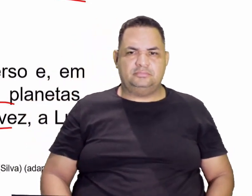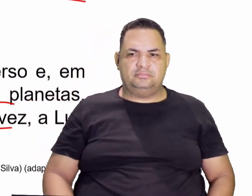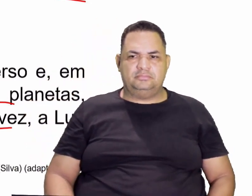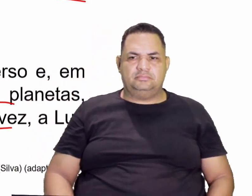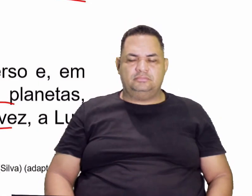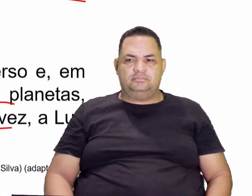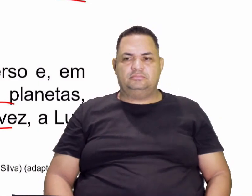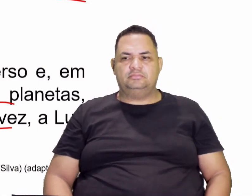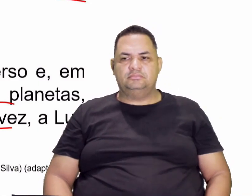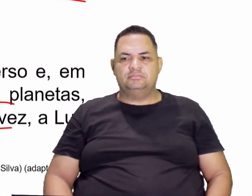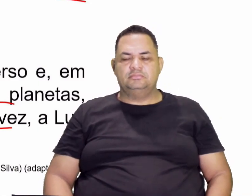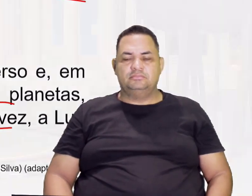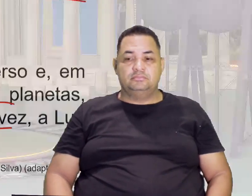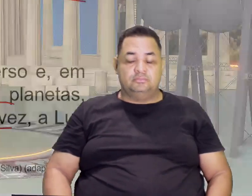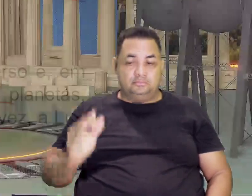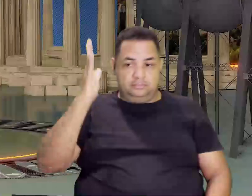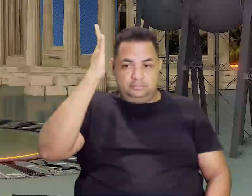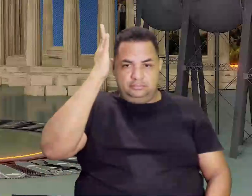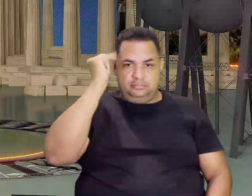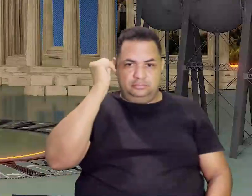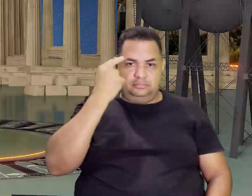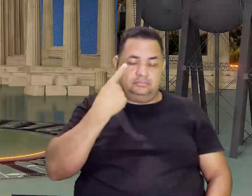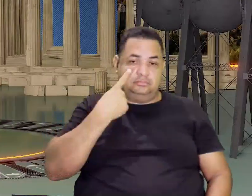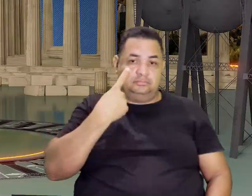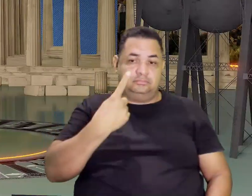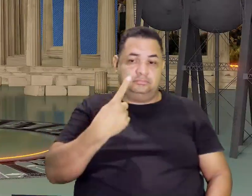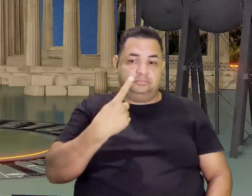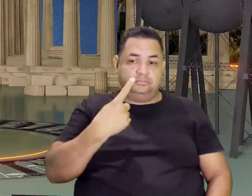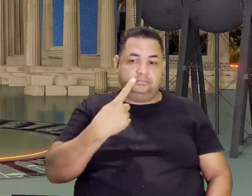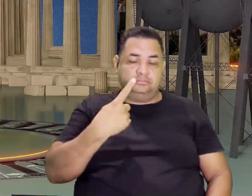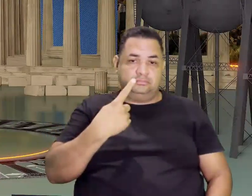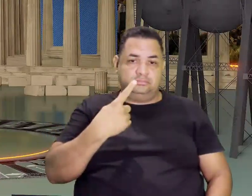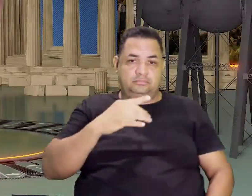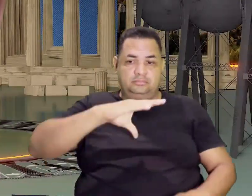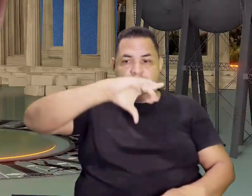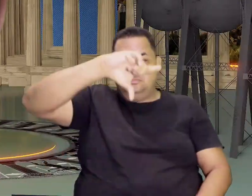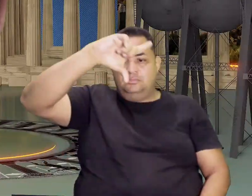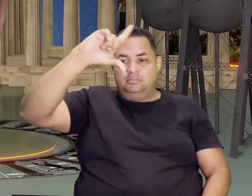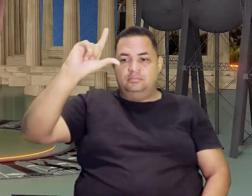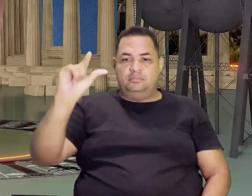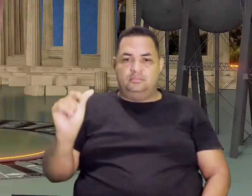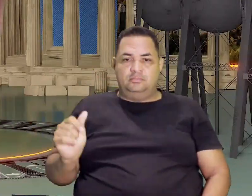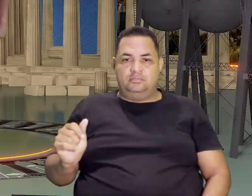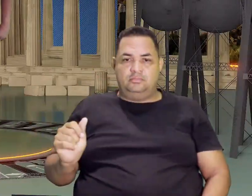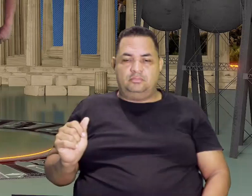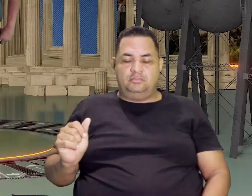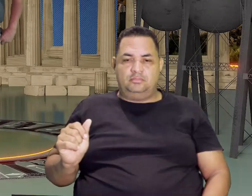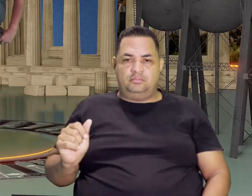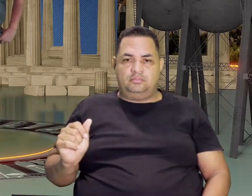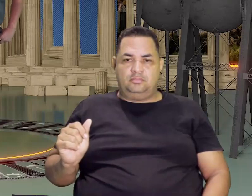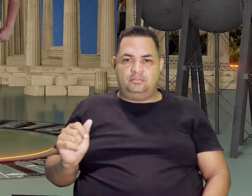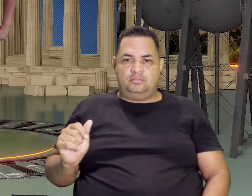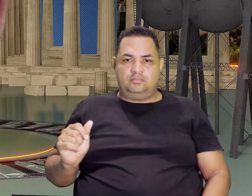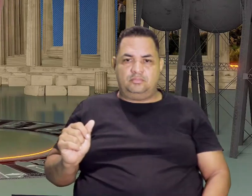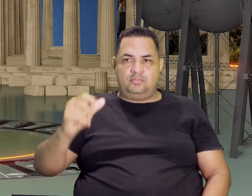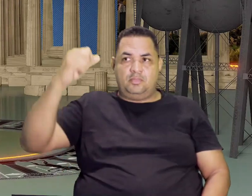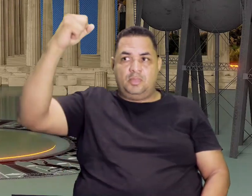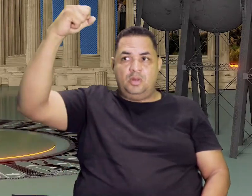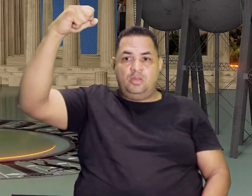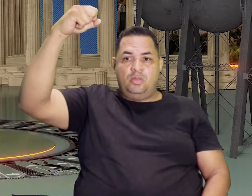perspectiva. Sabendo que, veja bem, sabendo que a Lua hoje não é considerada planeta, mas um